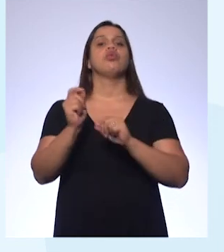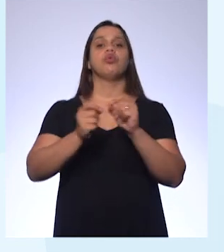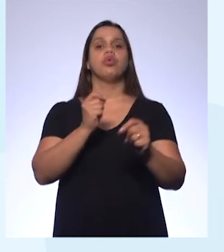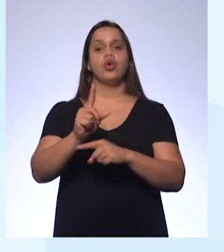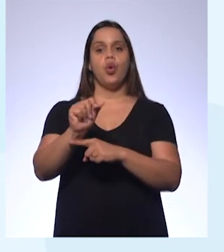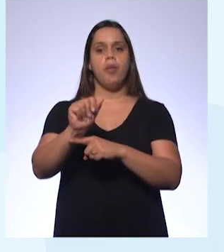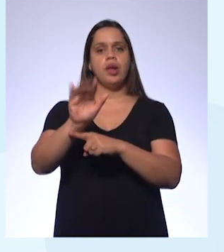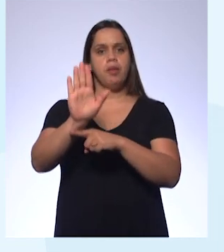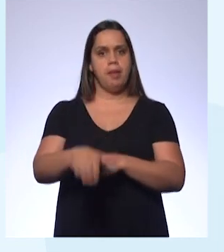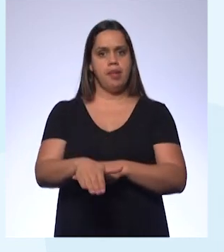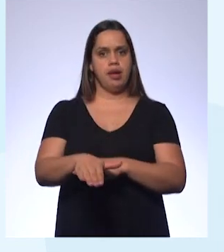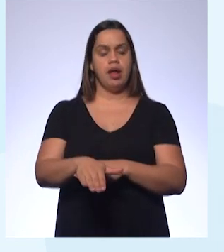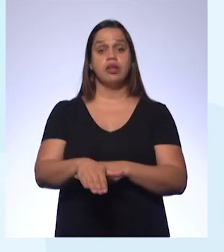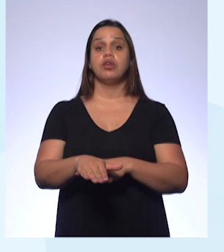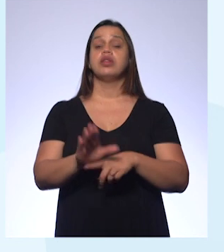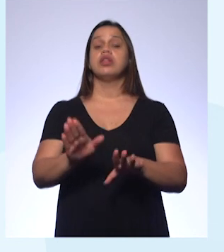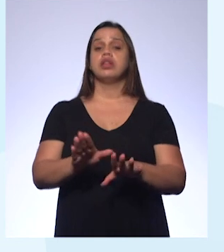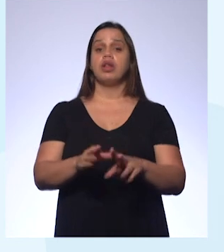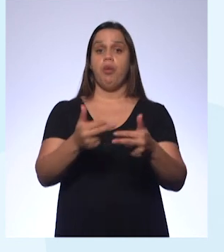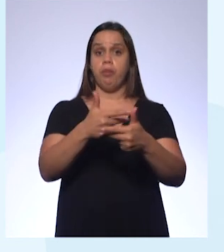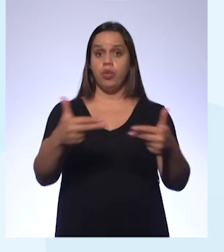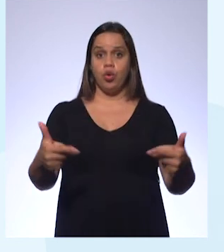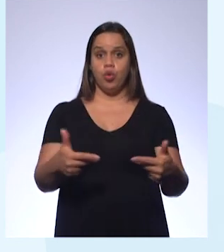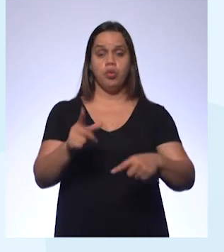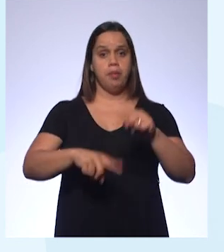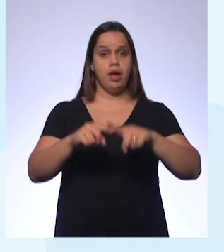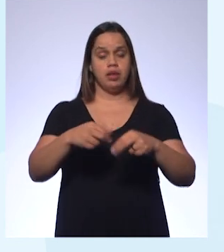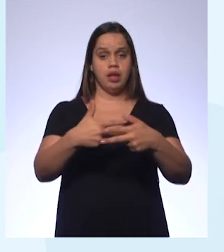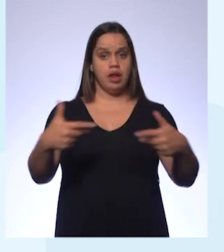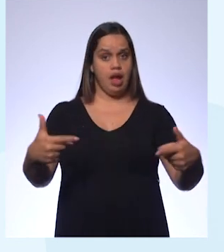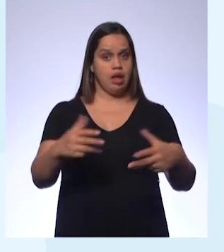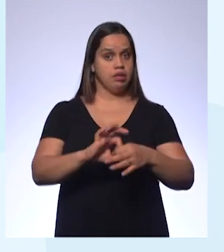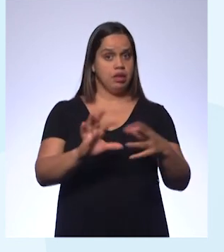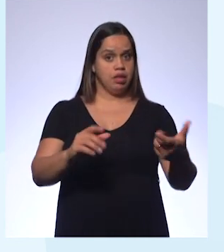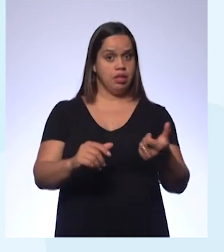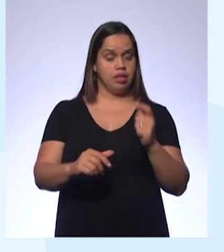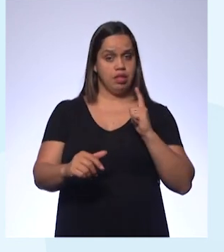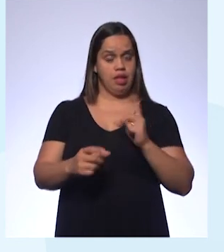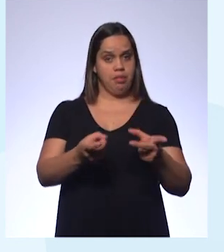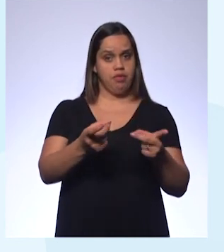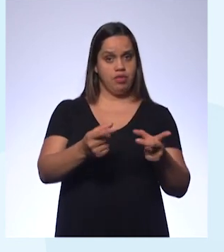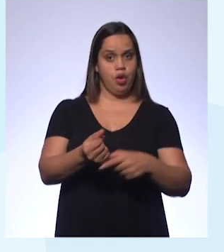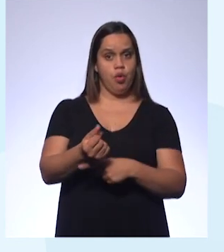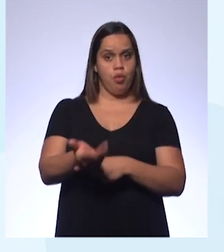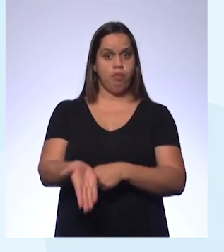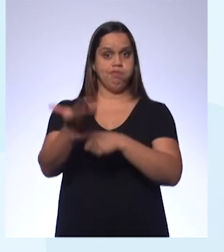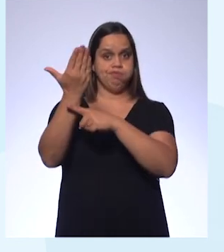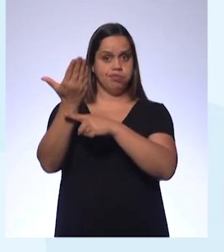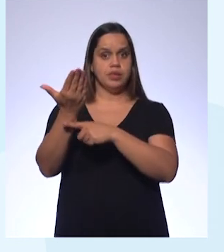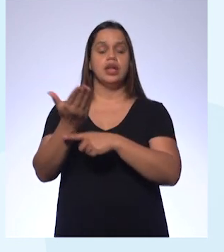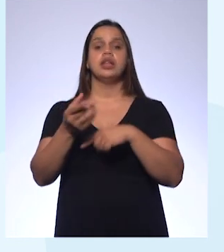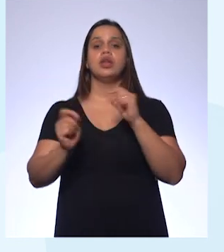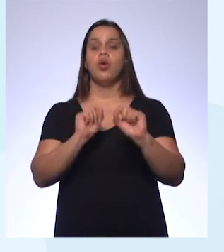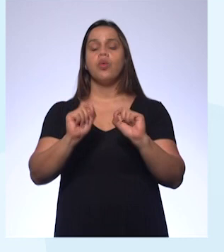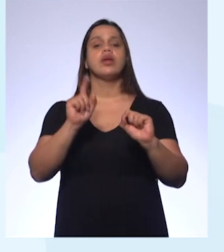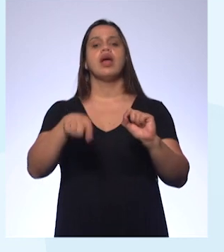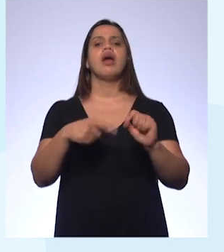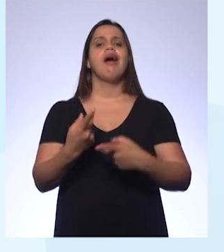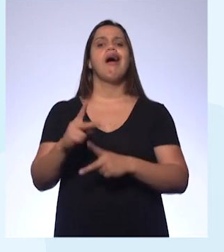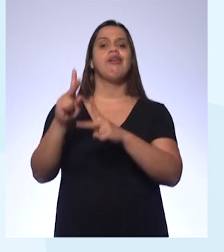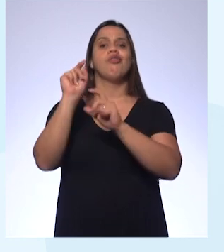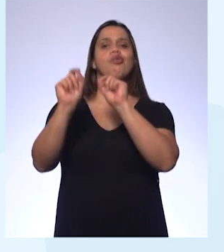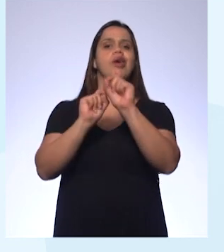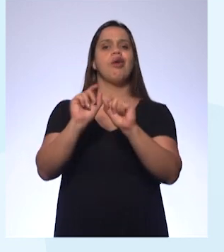seu preço. Quanto menos produtos nós temos disponíveis no mercado, maior o seu valor. Então, as coisas vão